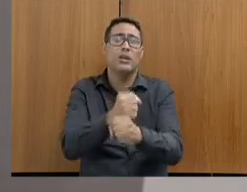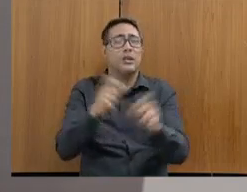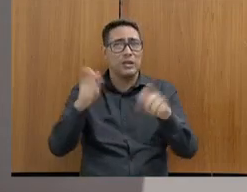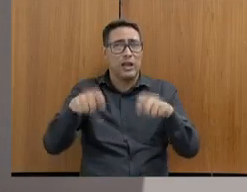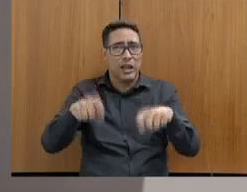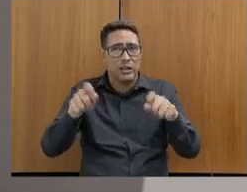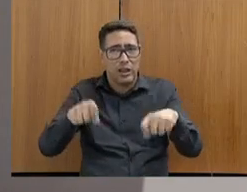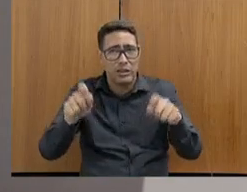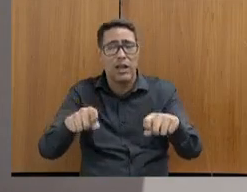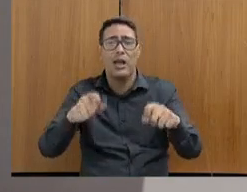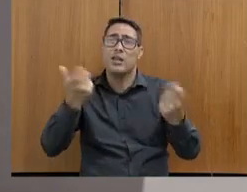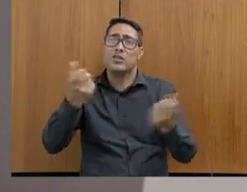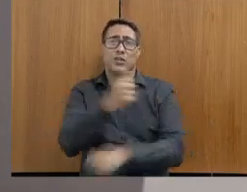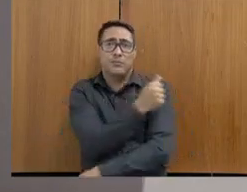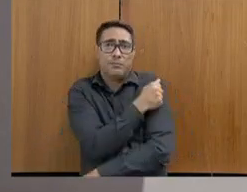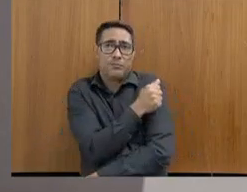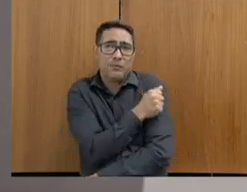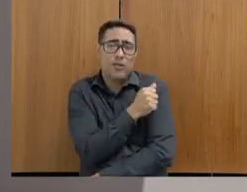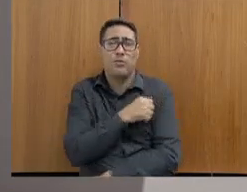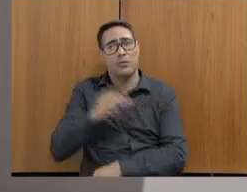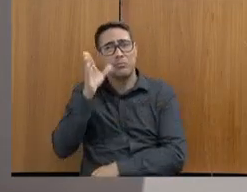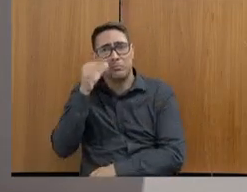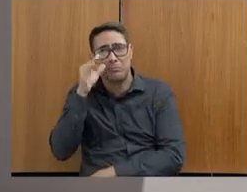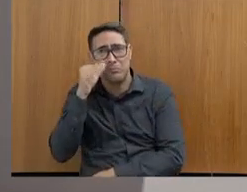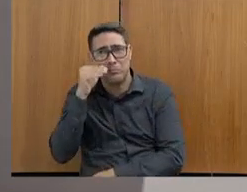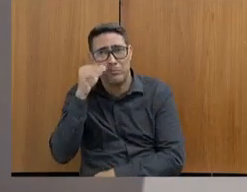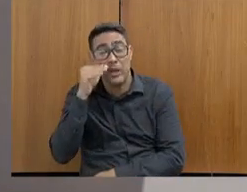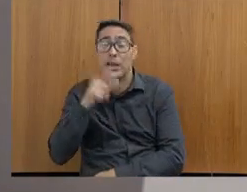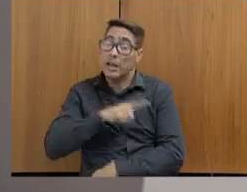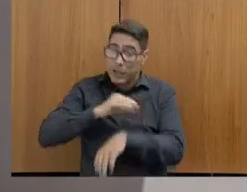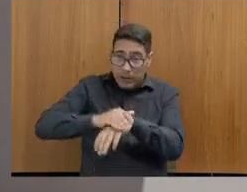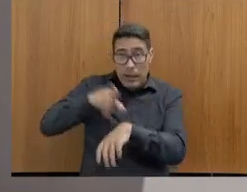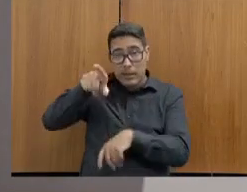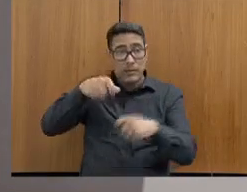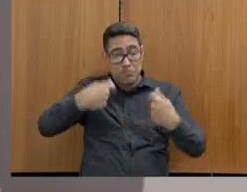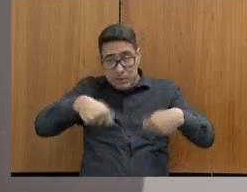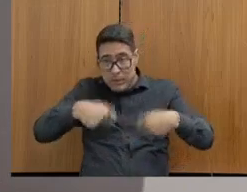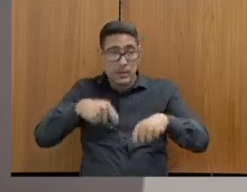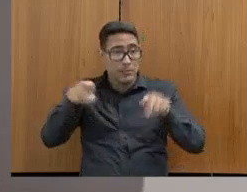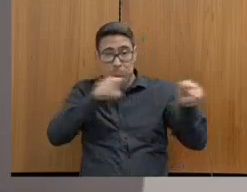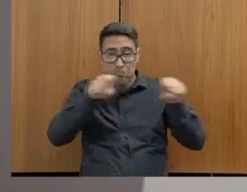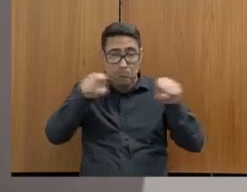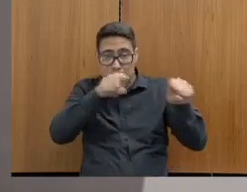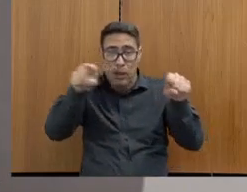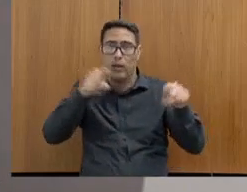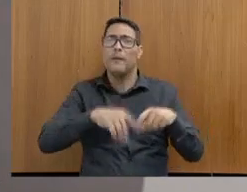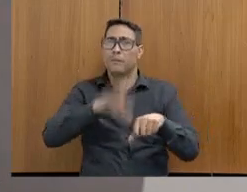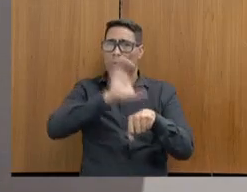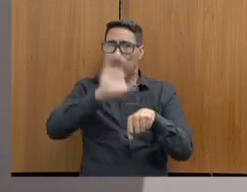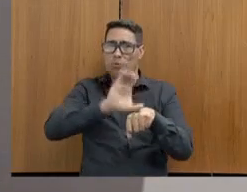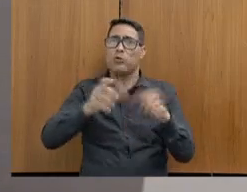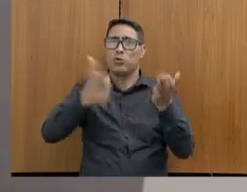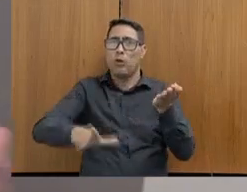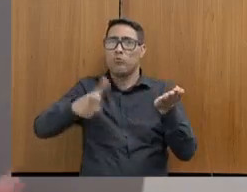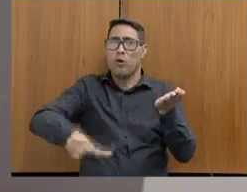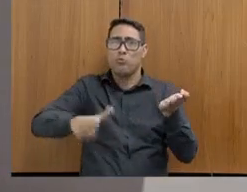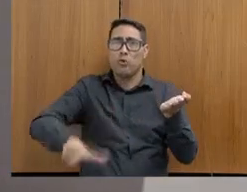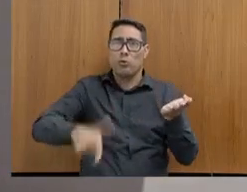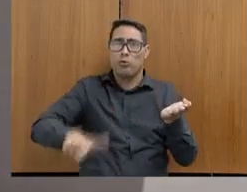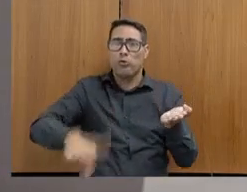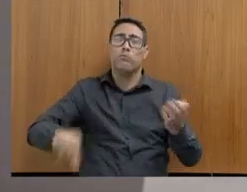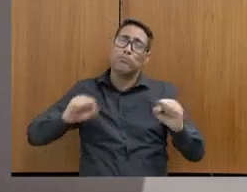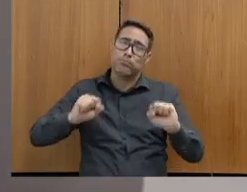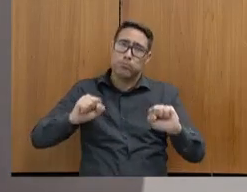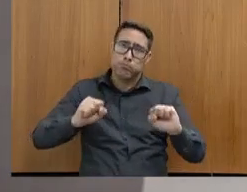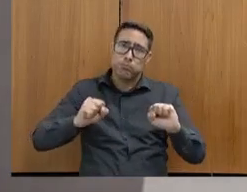de sentes é que e a medida que haja demanda esses cursos são repetidos sistematicamente é visando aí